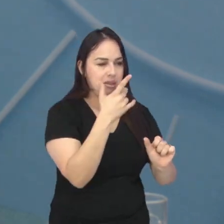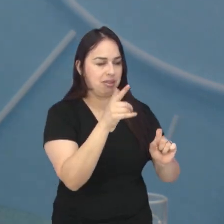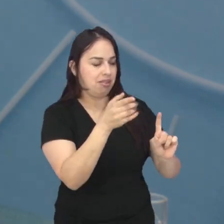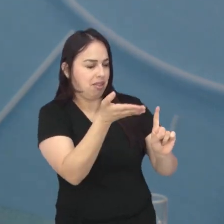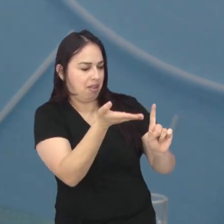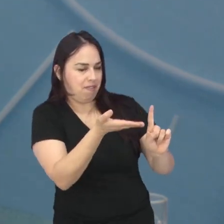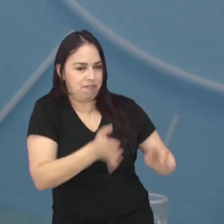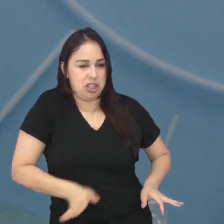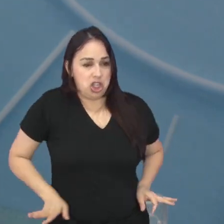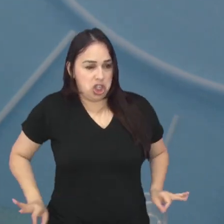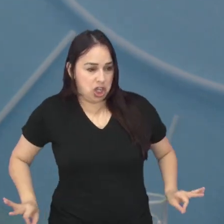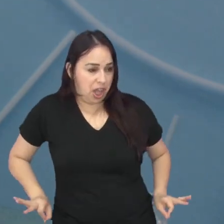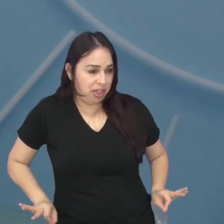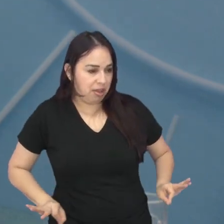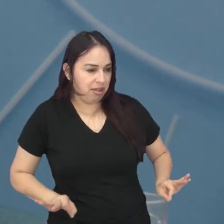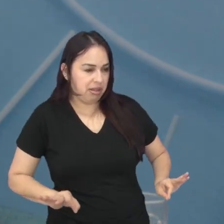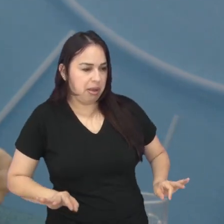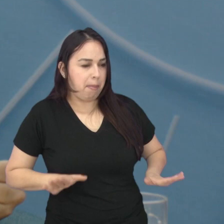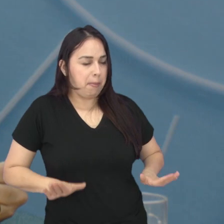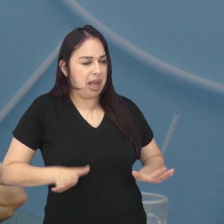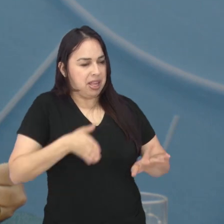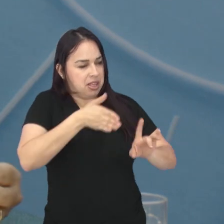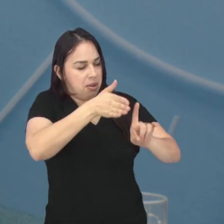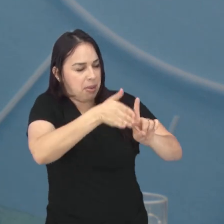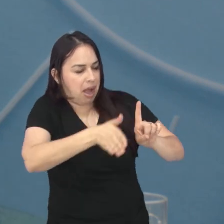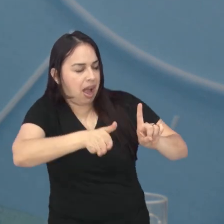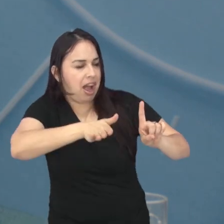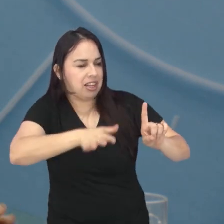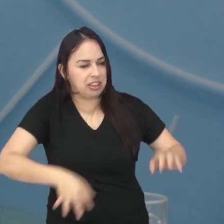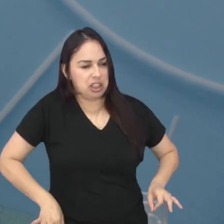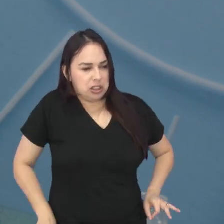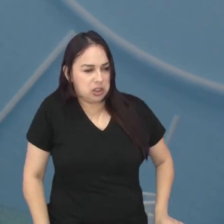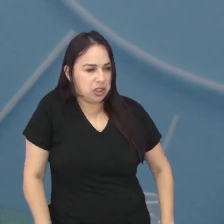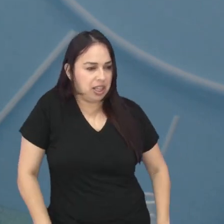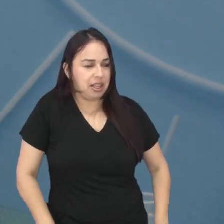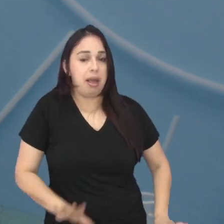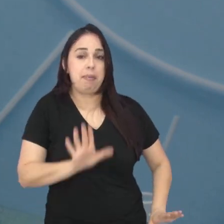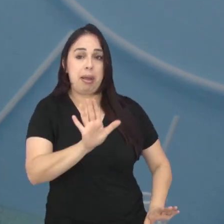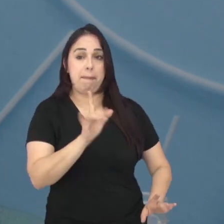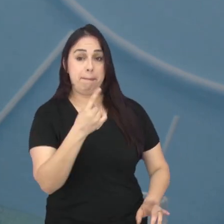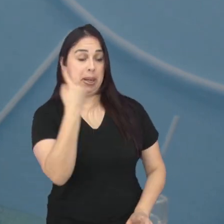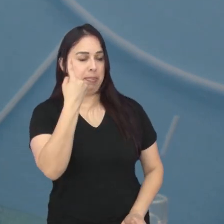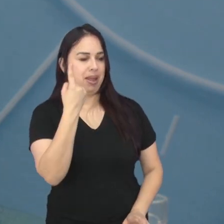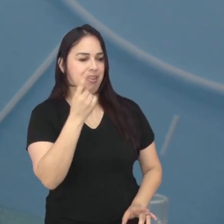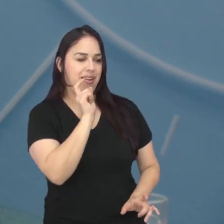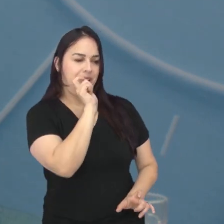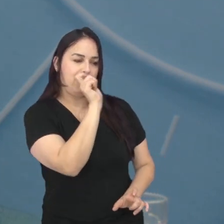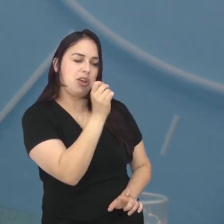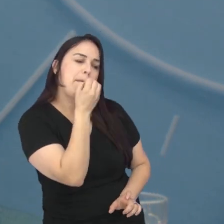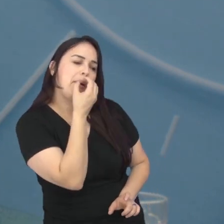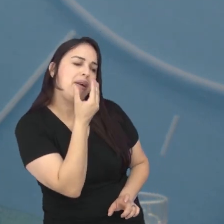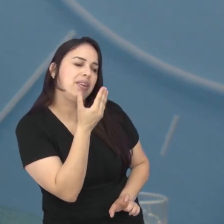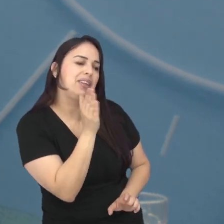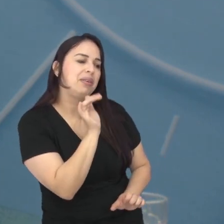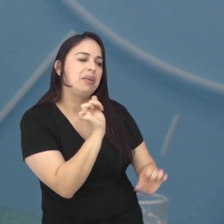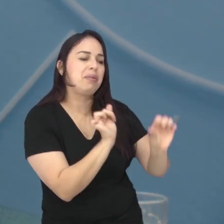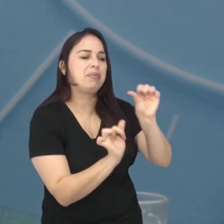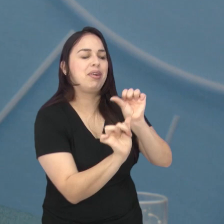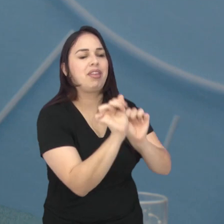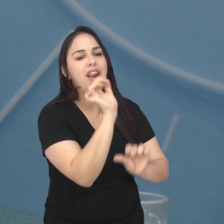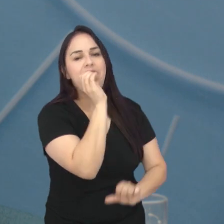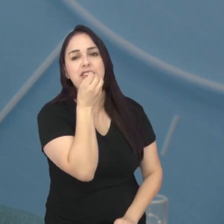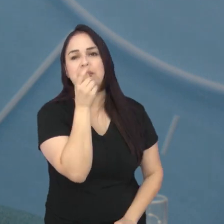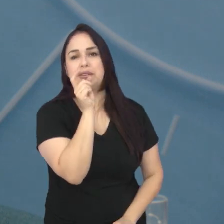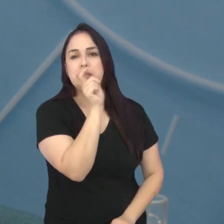compridinho, ficaria melhor. Então, vem o elogio, mas já vem te colocando para baixo também. Então, você vai se sentindo cada